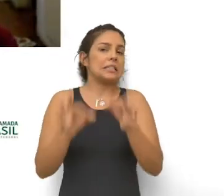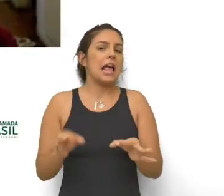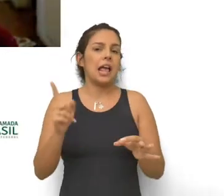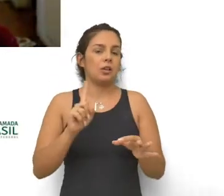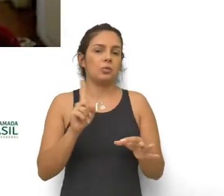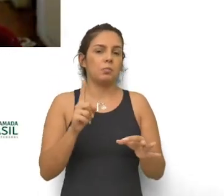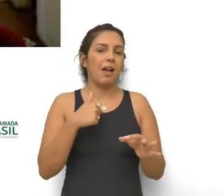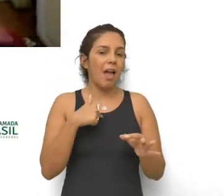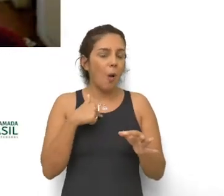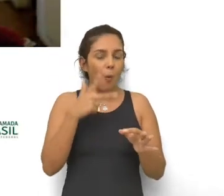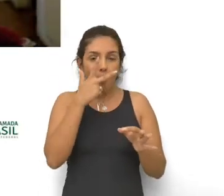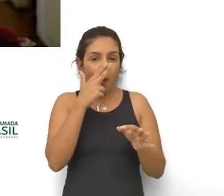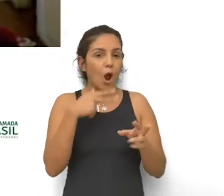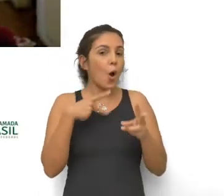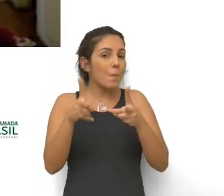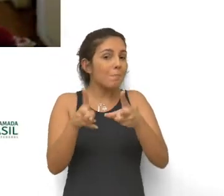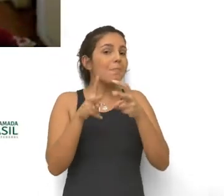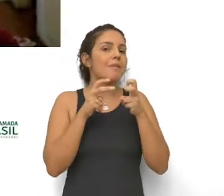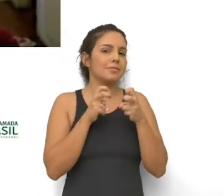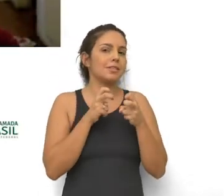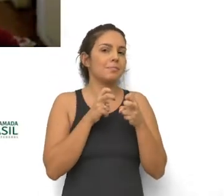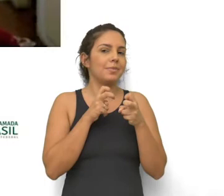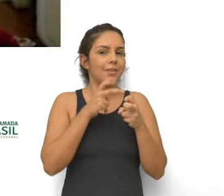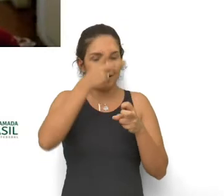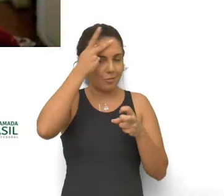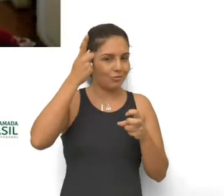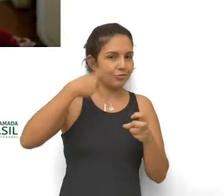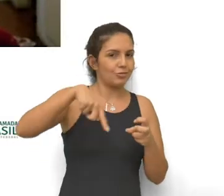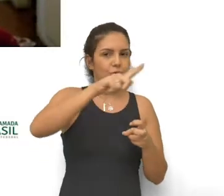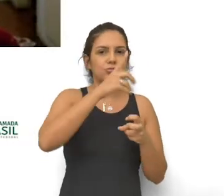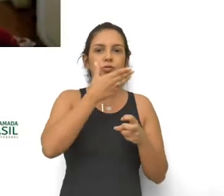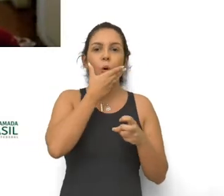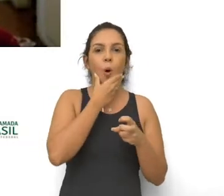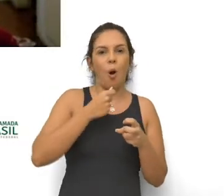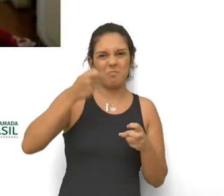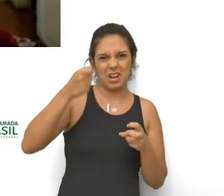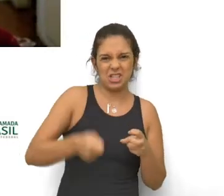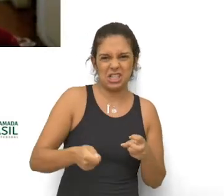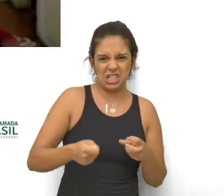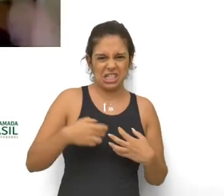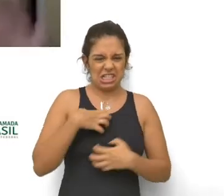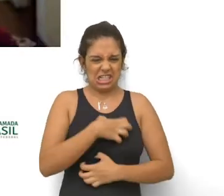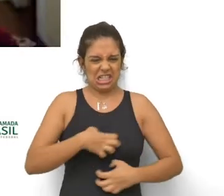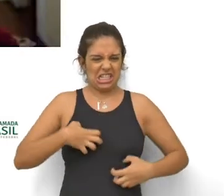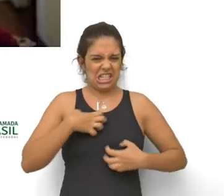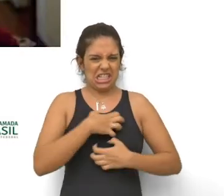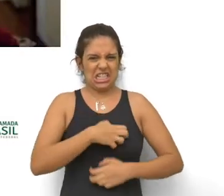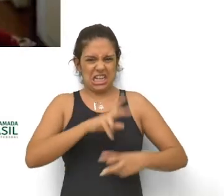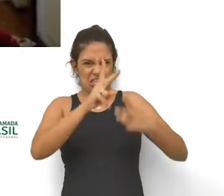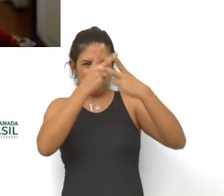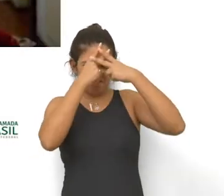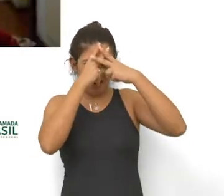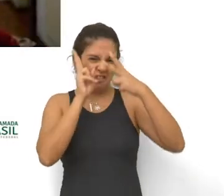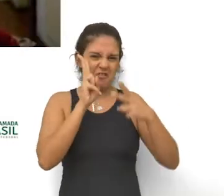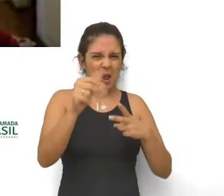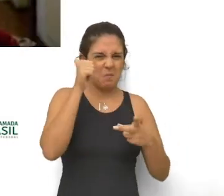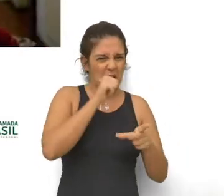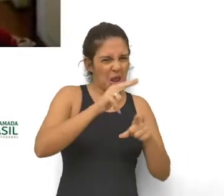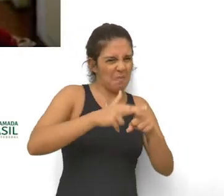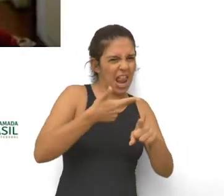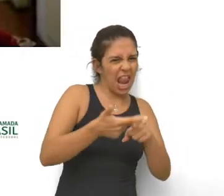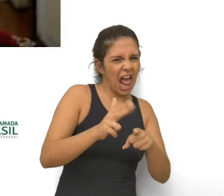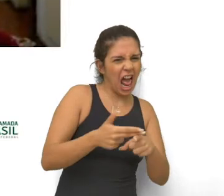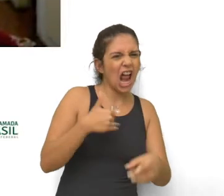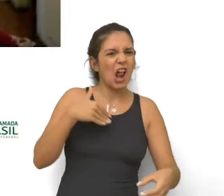apurar, a imagem é exatamente essa imagem do ressentimento. Quer dizer, no dia seguinte, ou acho que foi no sábado, foi na